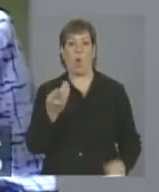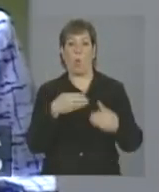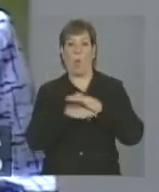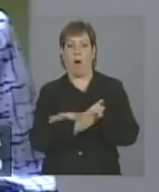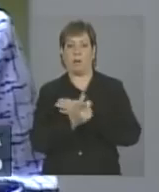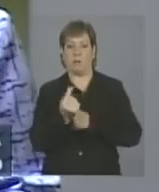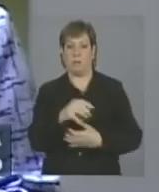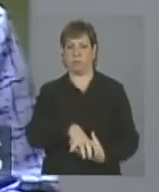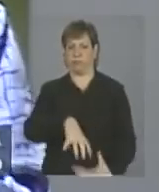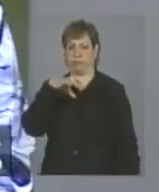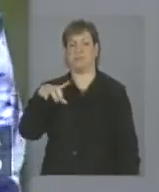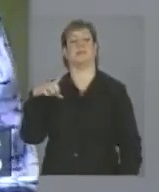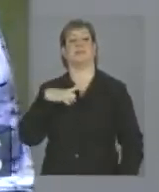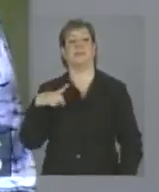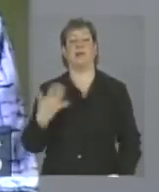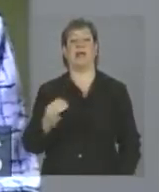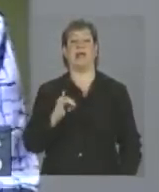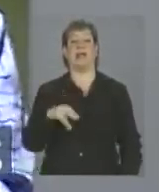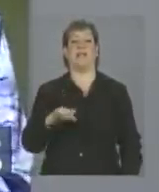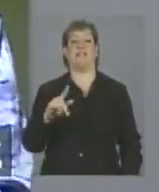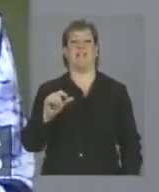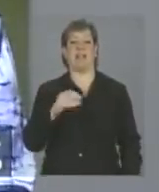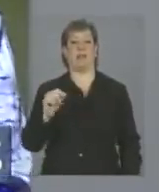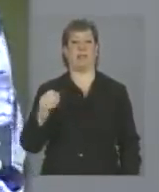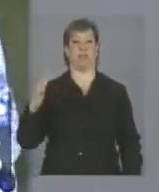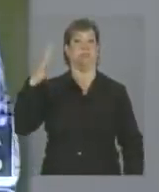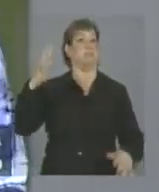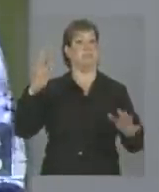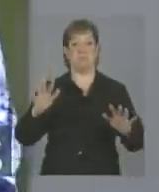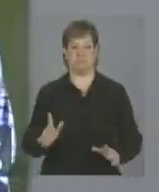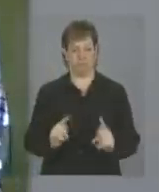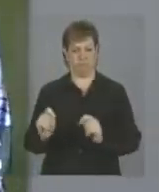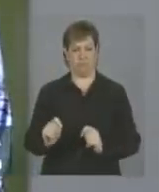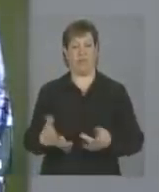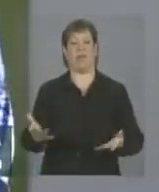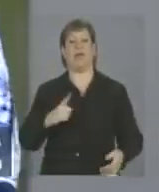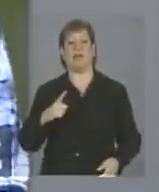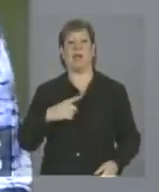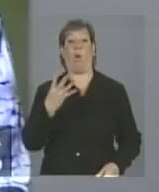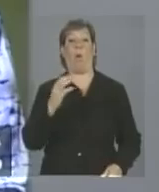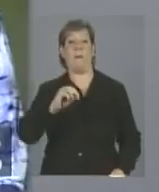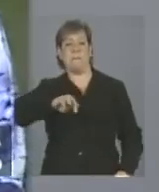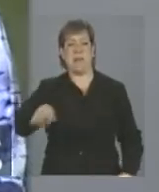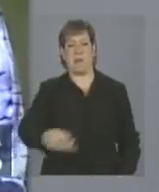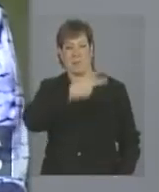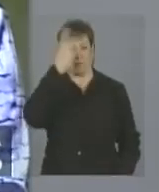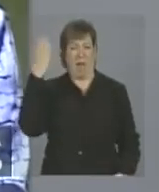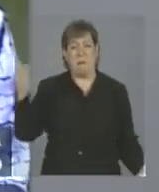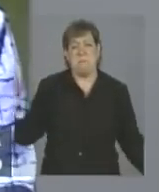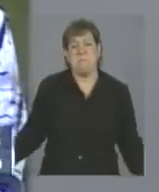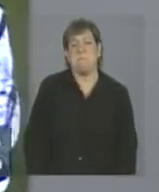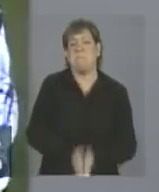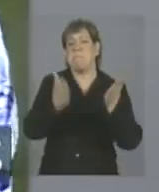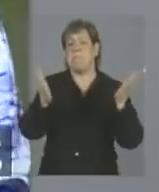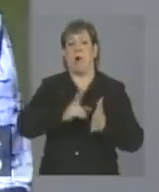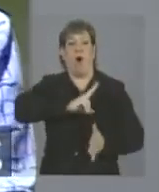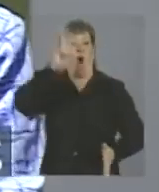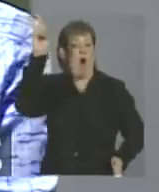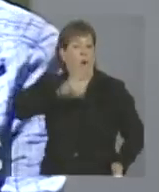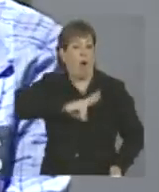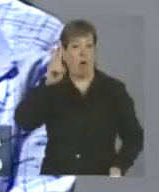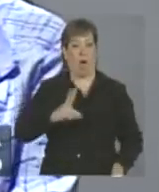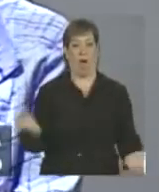Controlamos a inflação. Mas, sobretudo, tiramos 40 milhões e os elevamos de situações de miséria